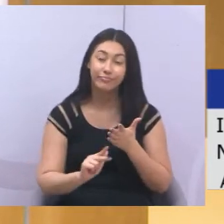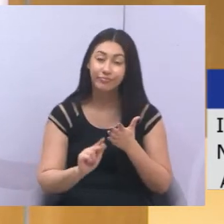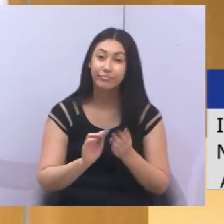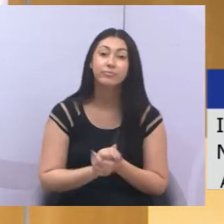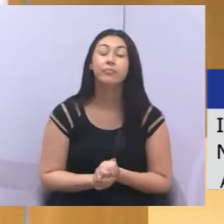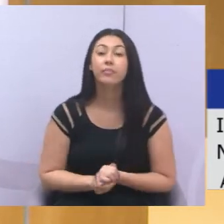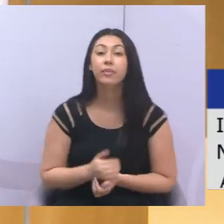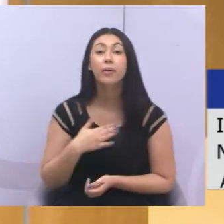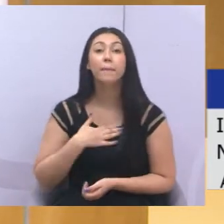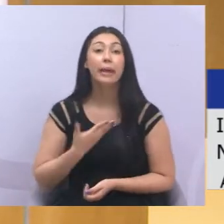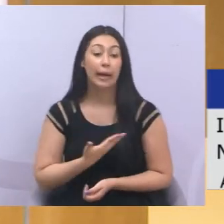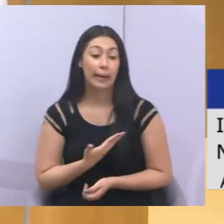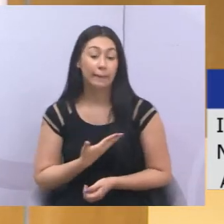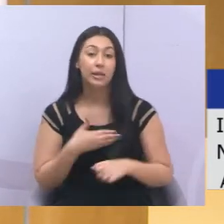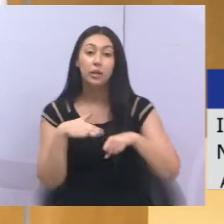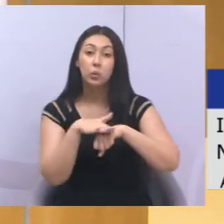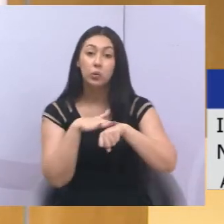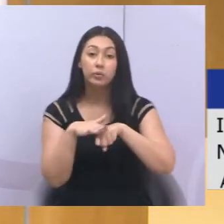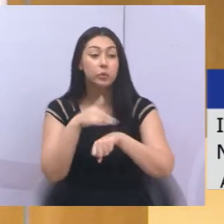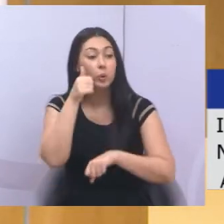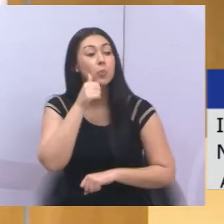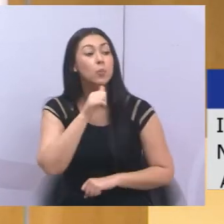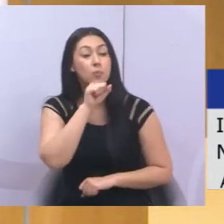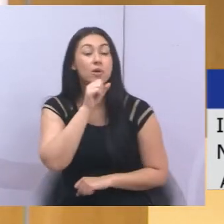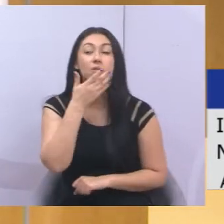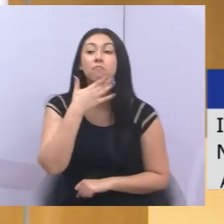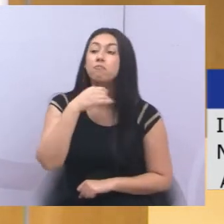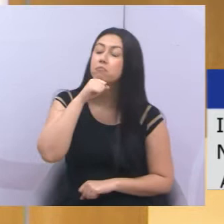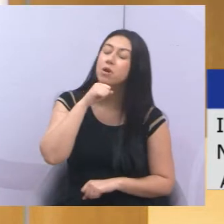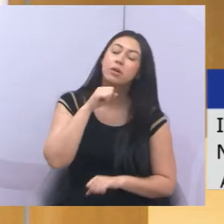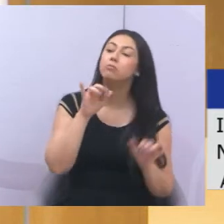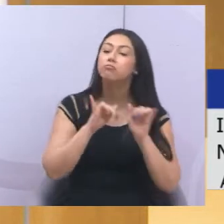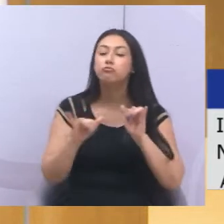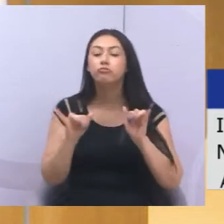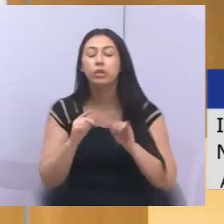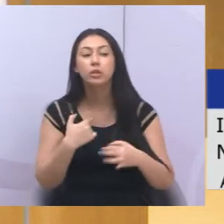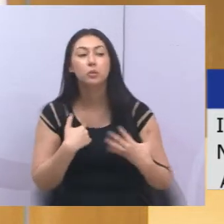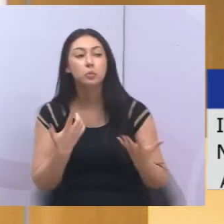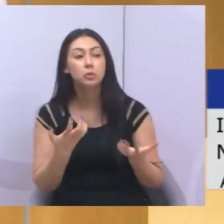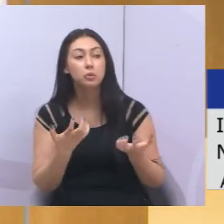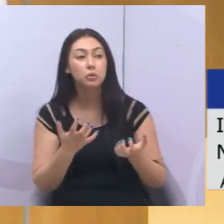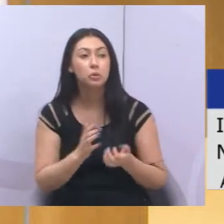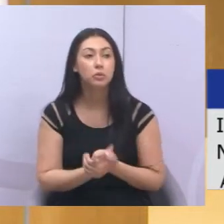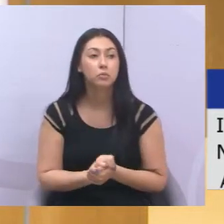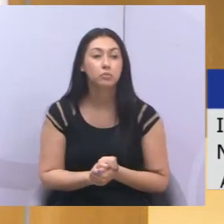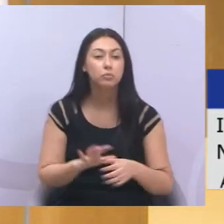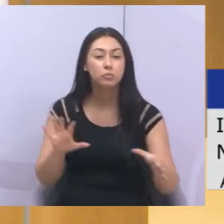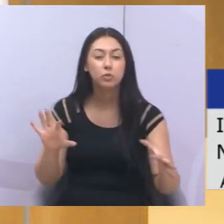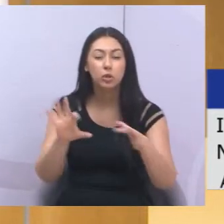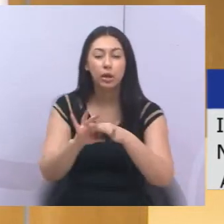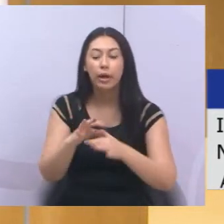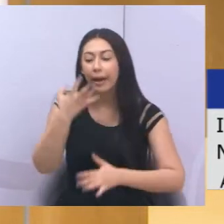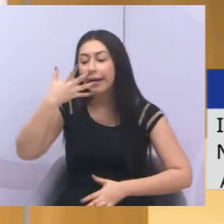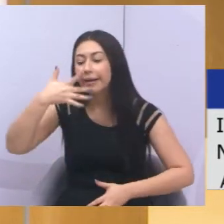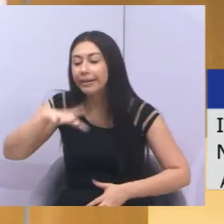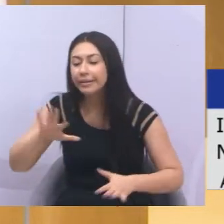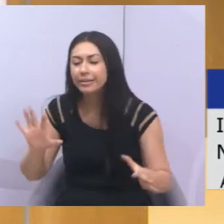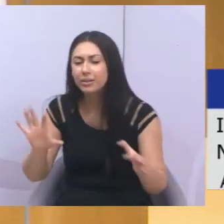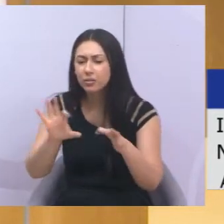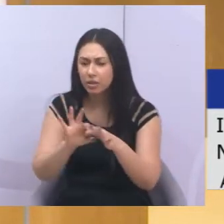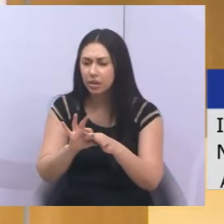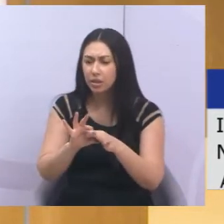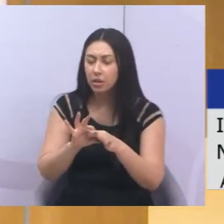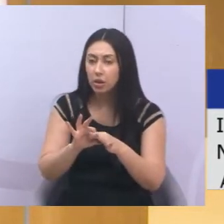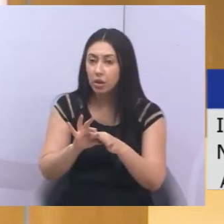Tatiana conversou com os pais, falou: eu gostaria de unir as crianças com